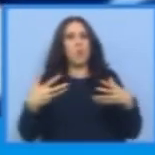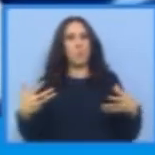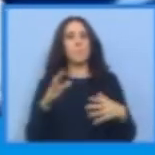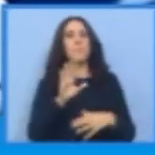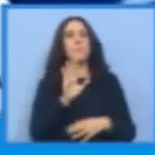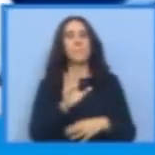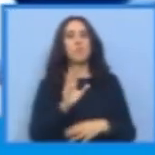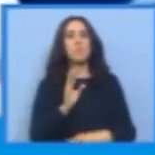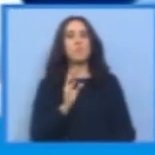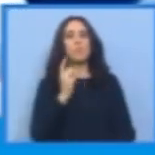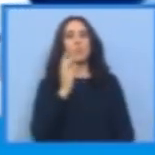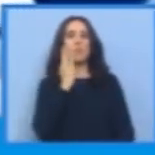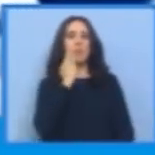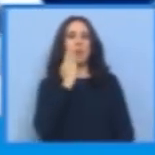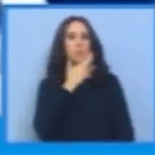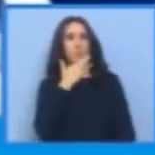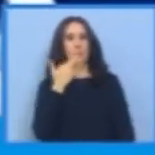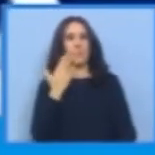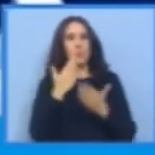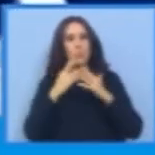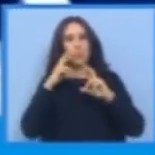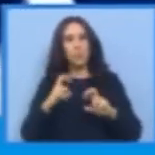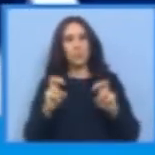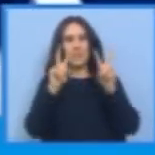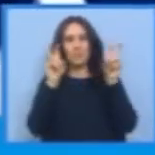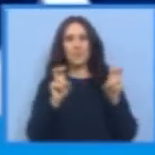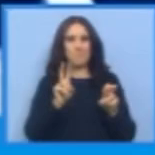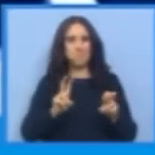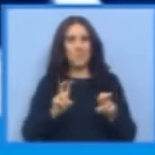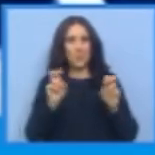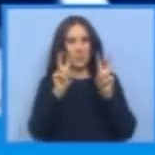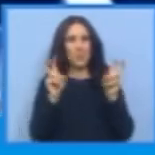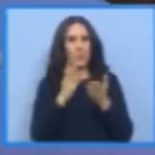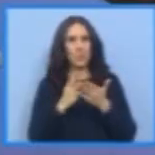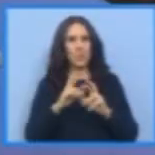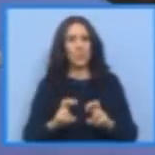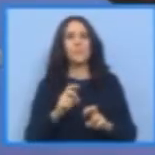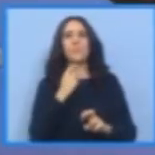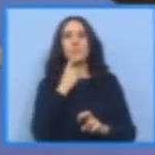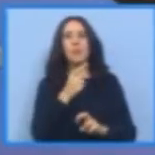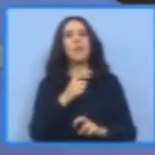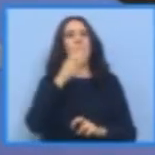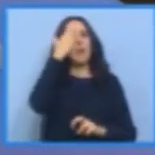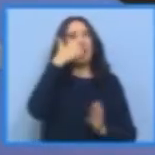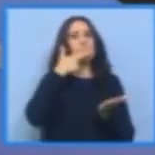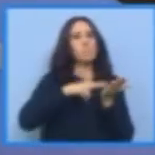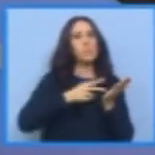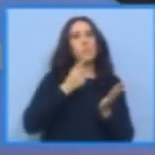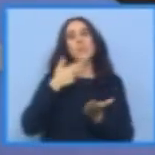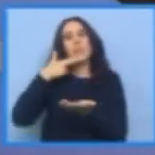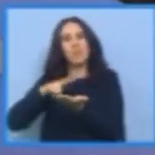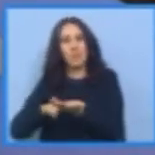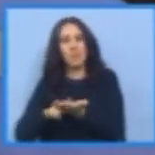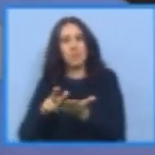Mas um dado curioso, o estudo também no segundo capítulo do estudo apresenta mitos e realidade. O que é que